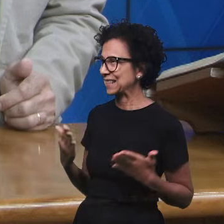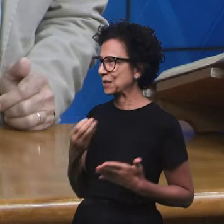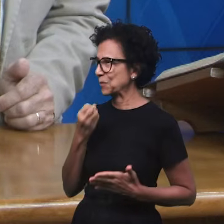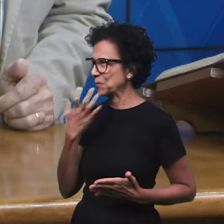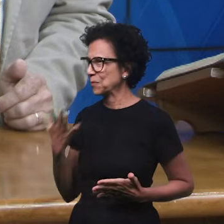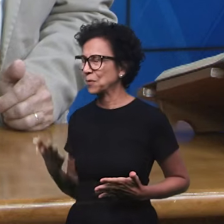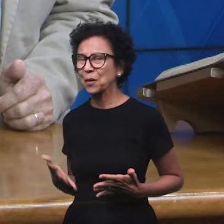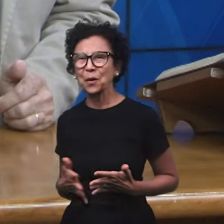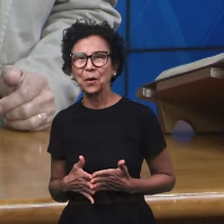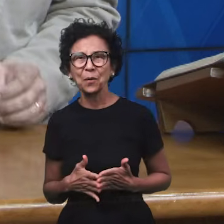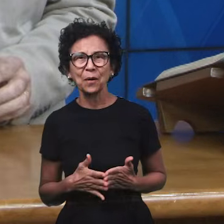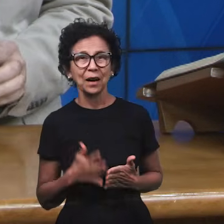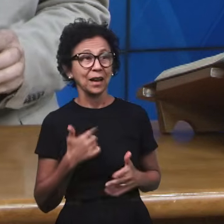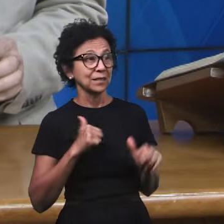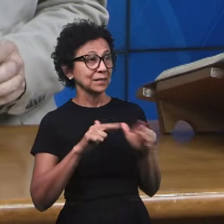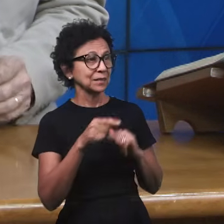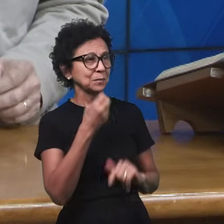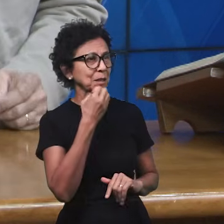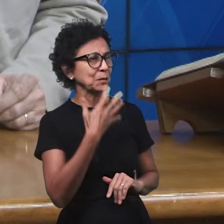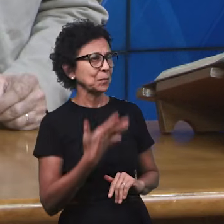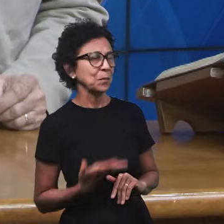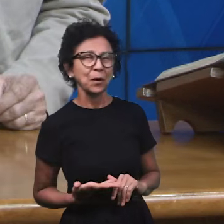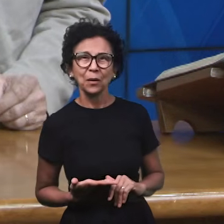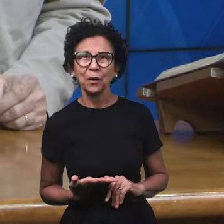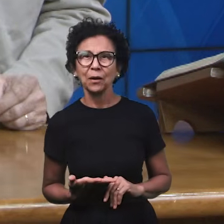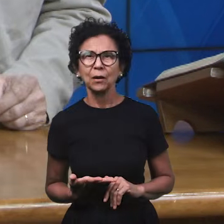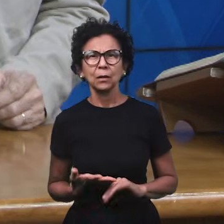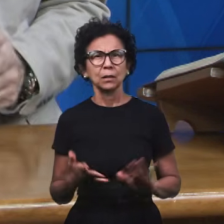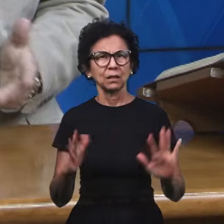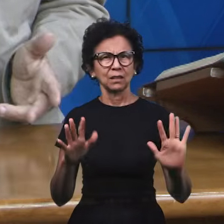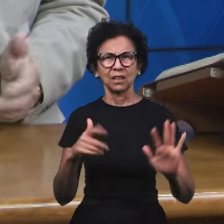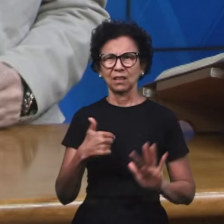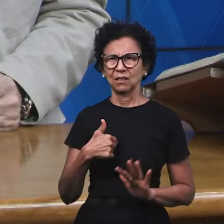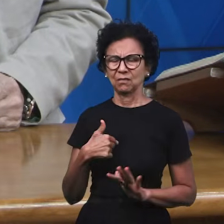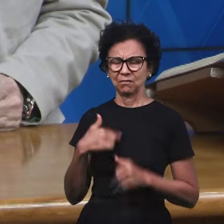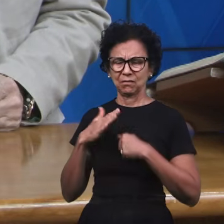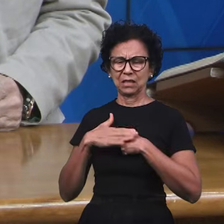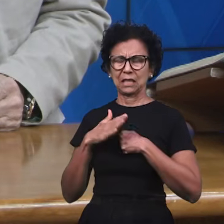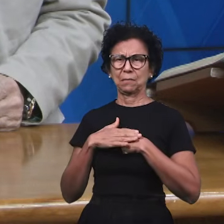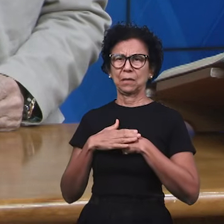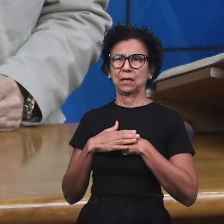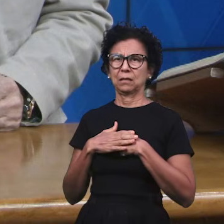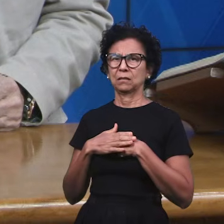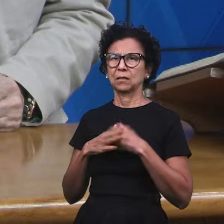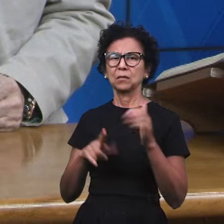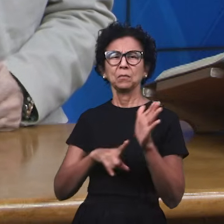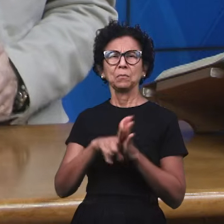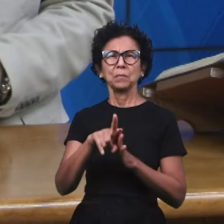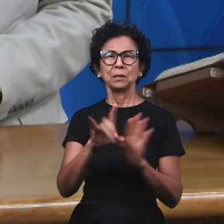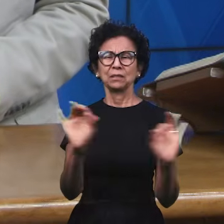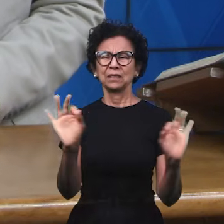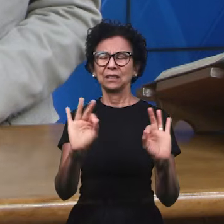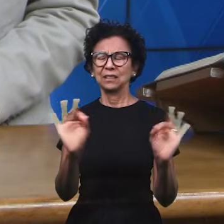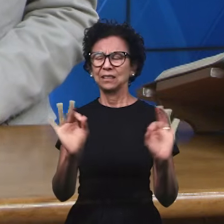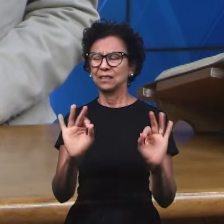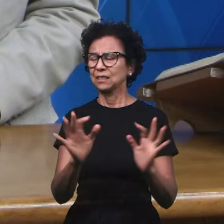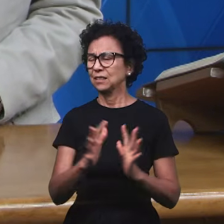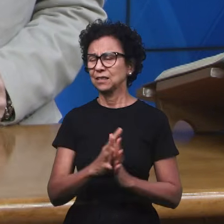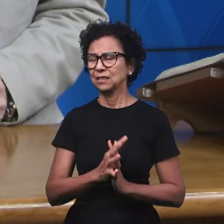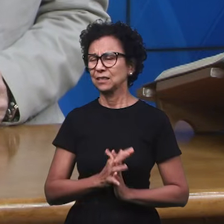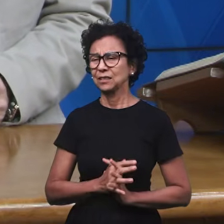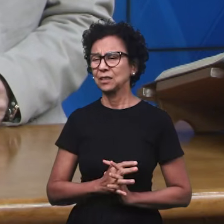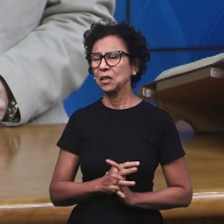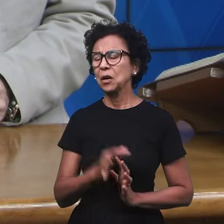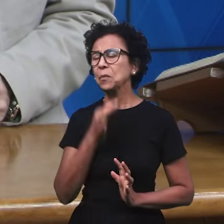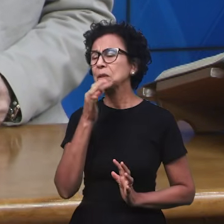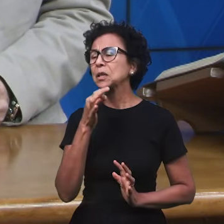foi muito bom aquele trabalho que eu fiz, olha, não busque a sua própria glória. Nem pergunte, como é que foi, o que você achou? No sentido de correção é até